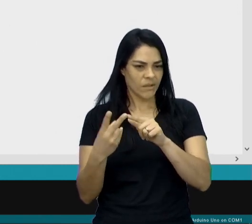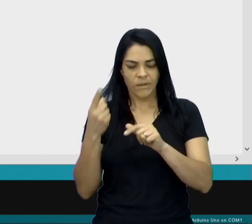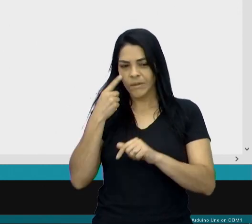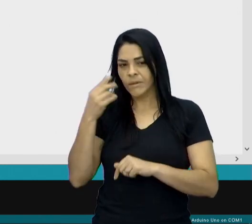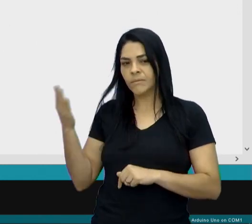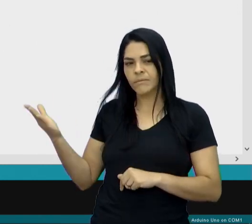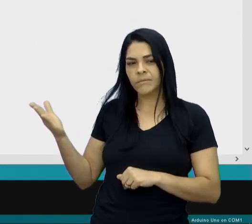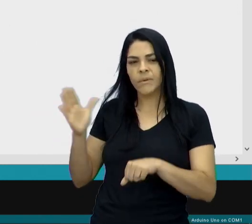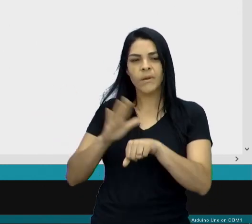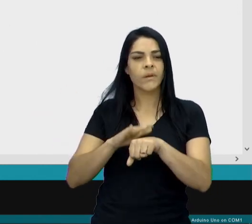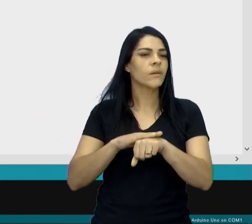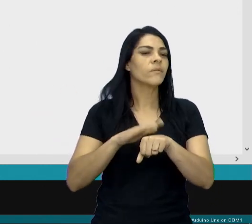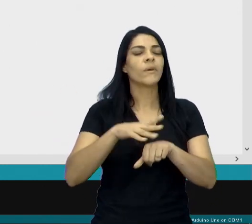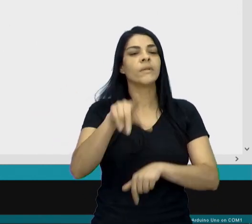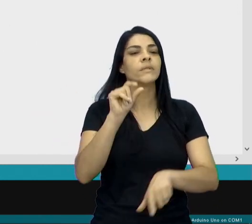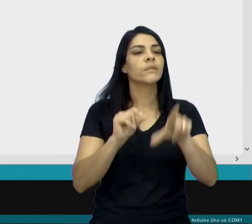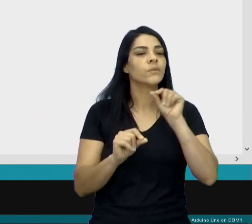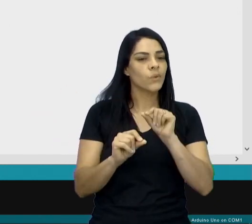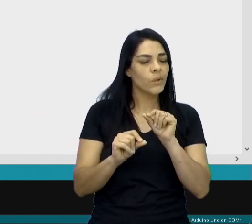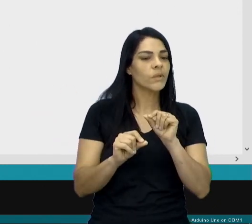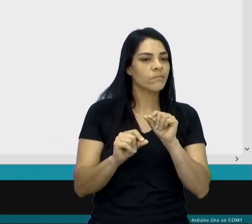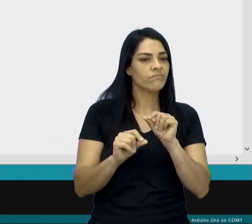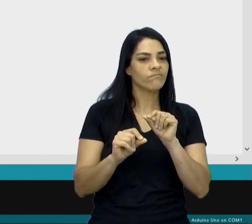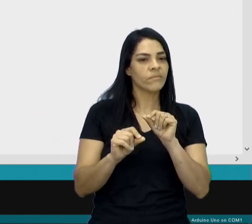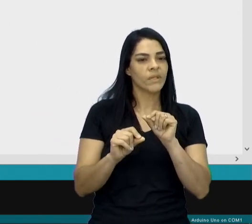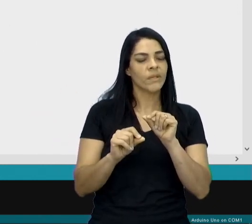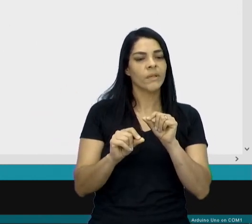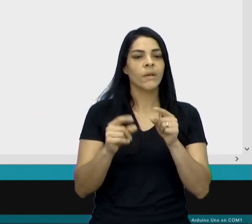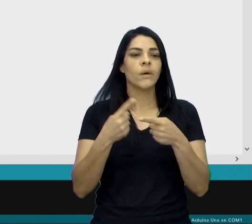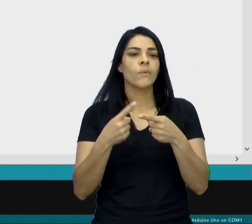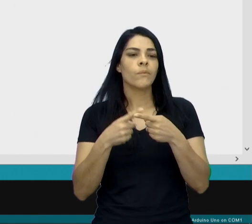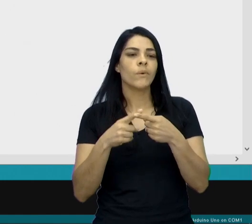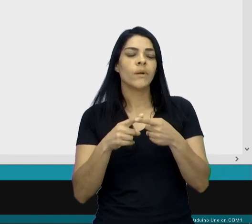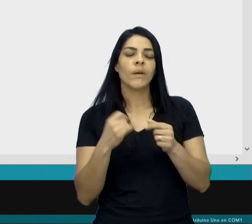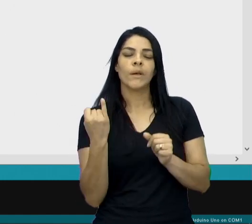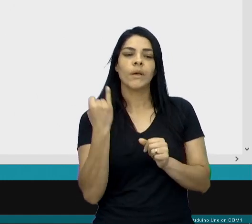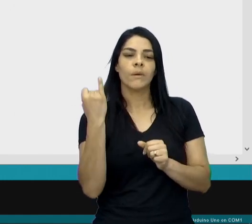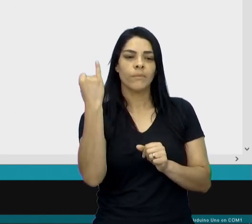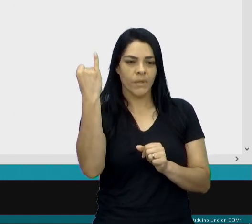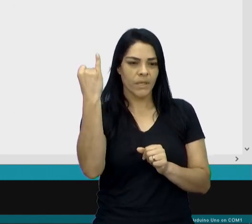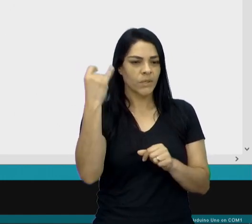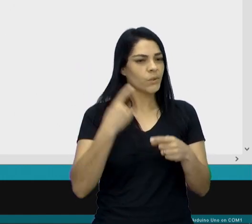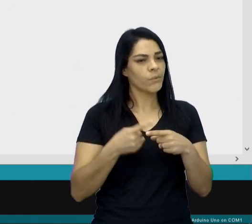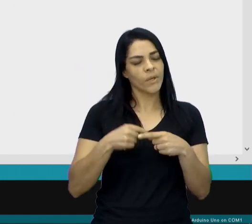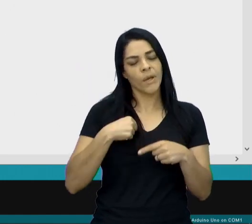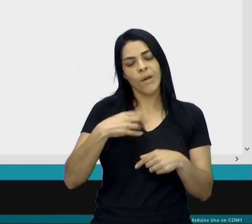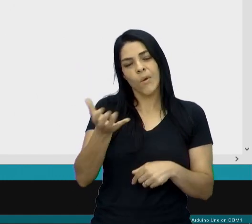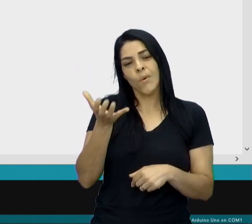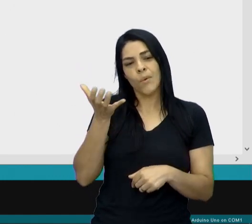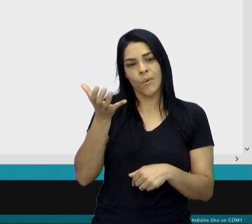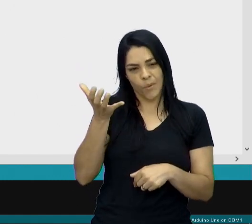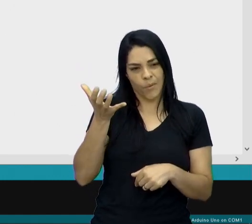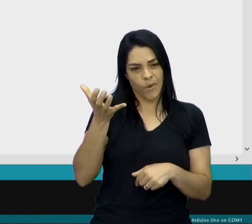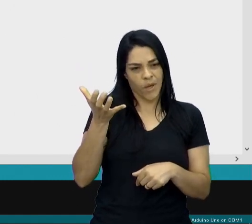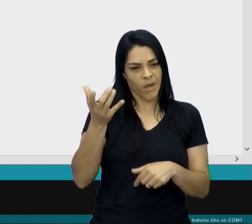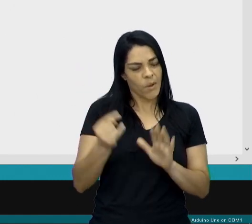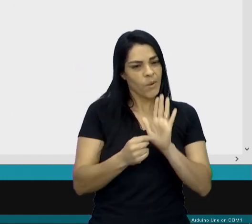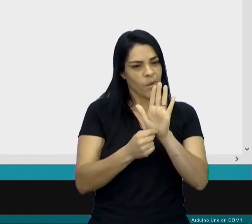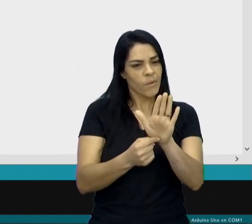faz escolhas aleatórias. Por que que este comando vai ser importante? Porque eu quero que os